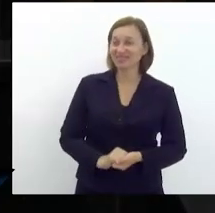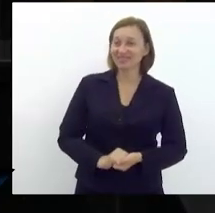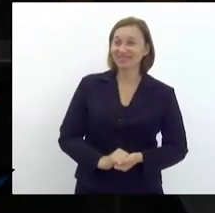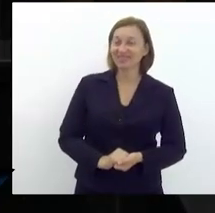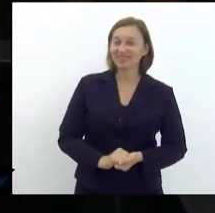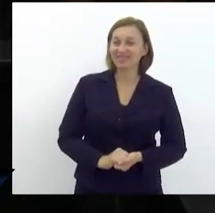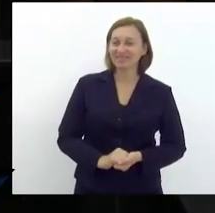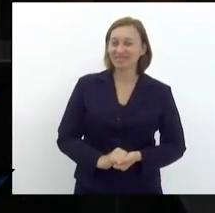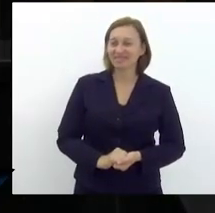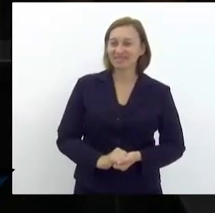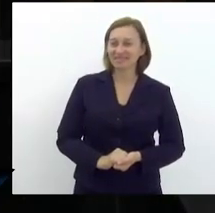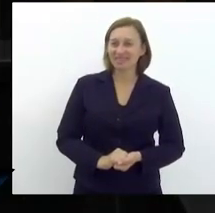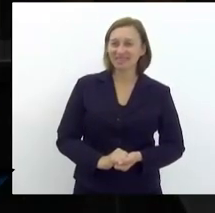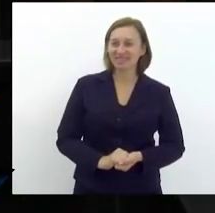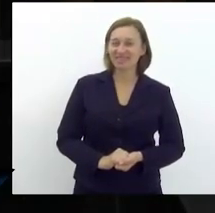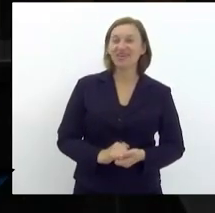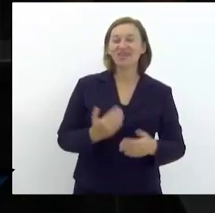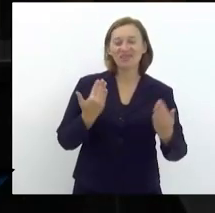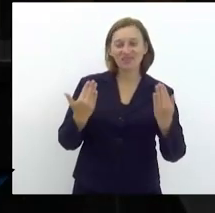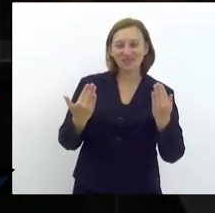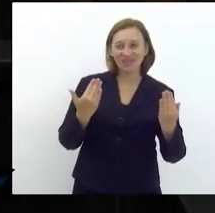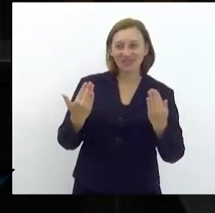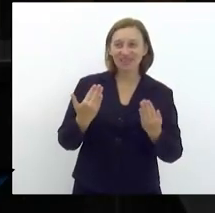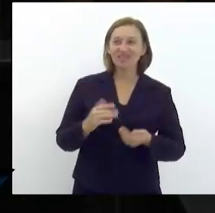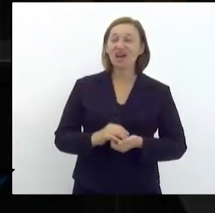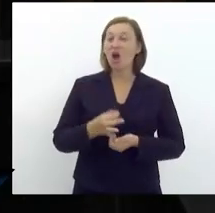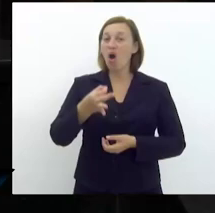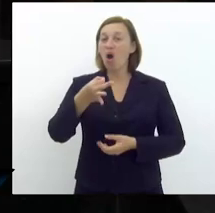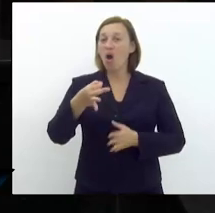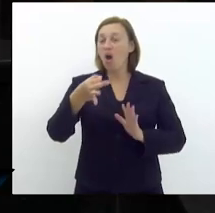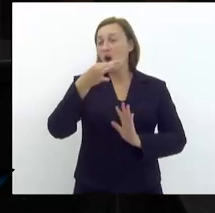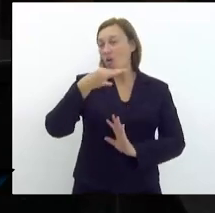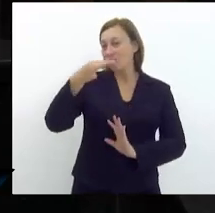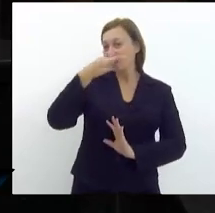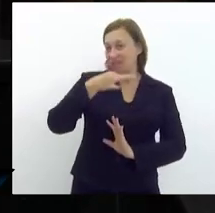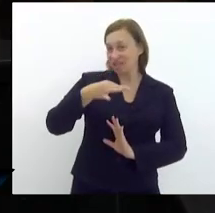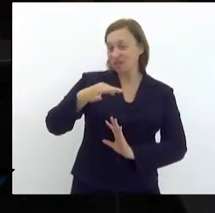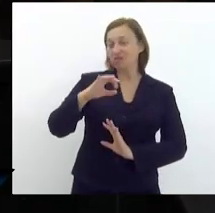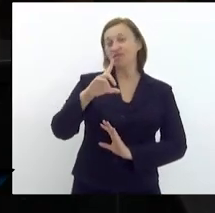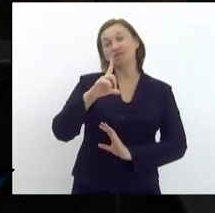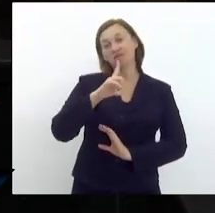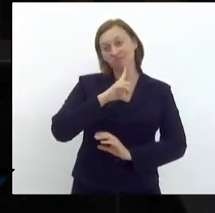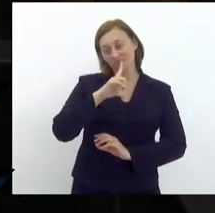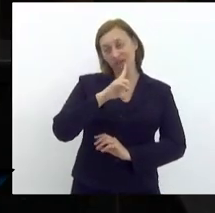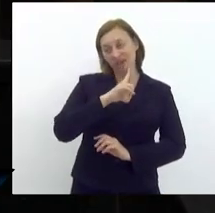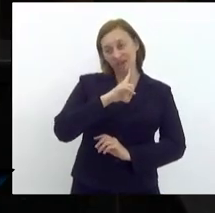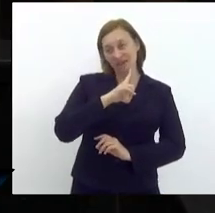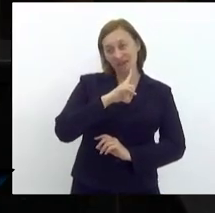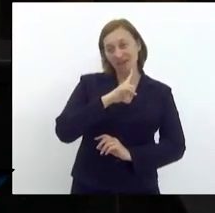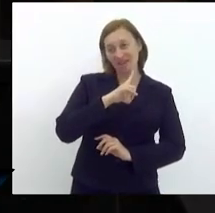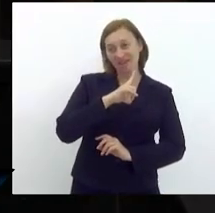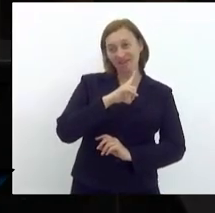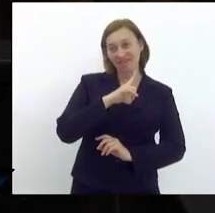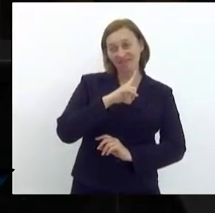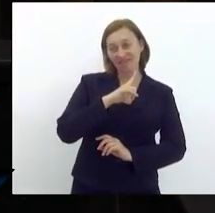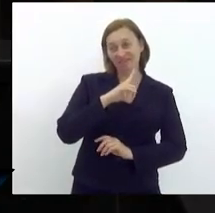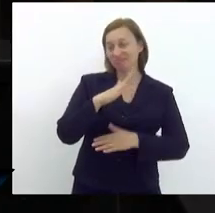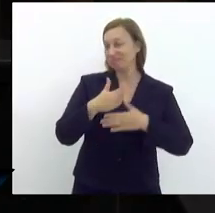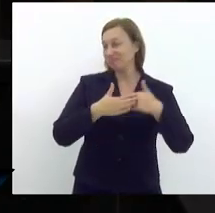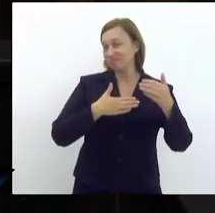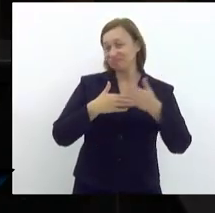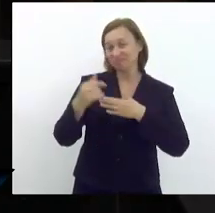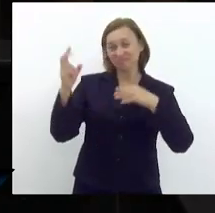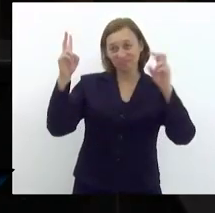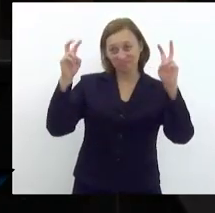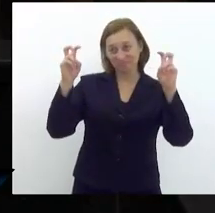e as opiniões que podem existir sobre qualquer tema